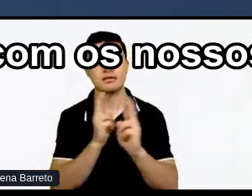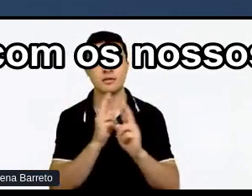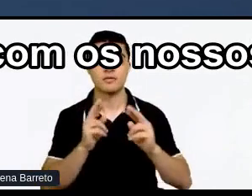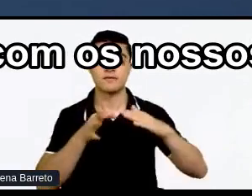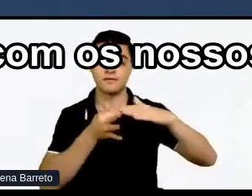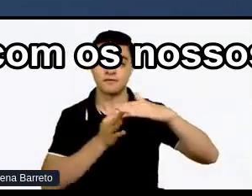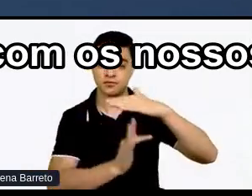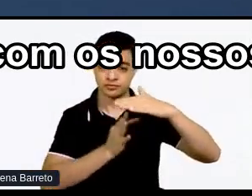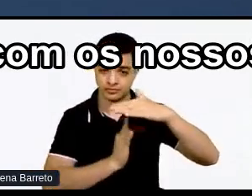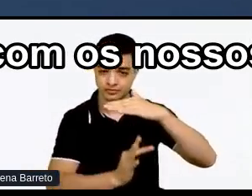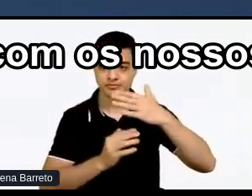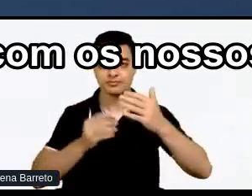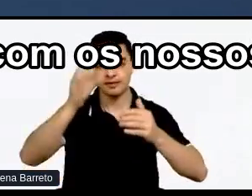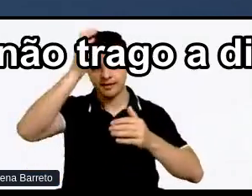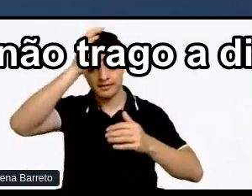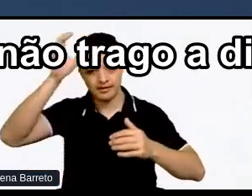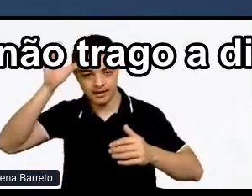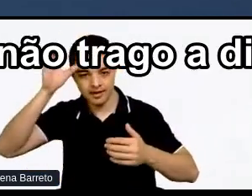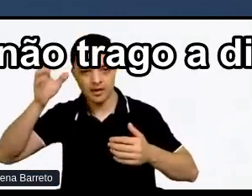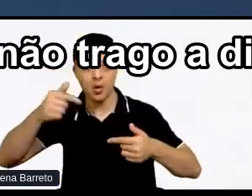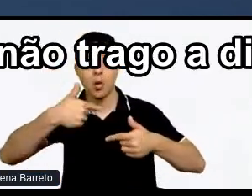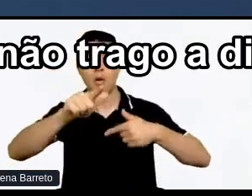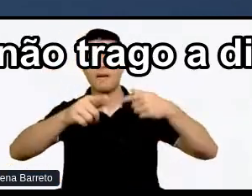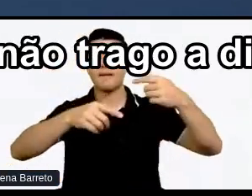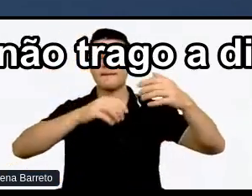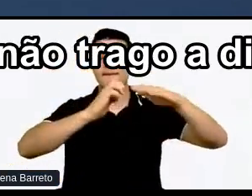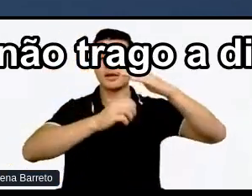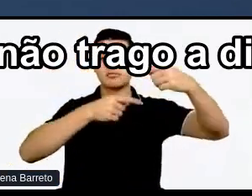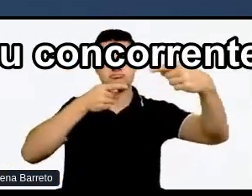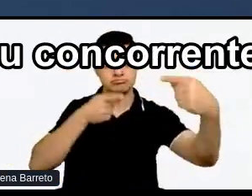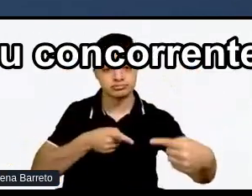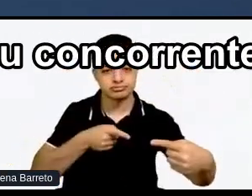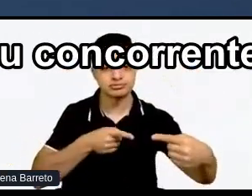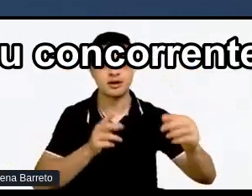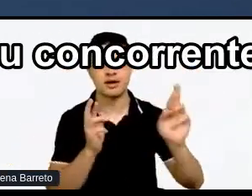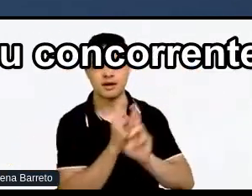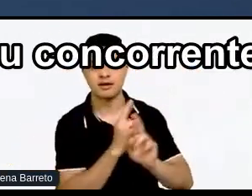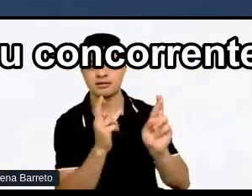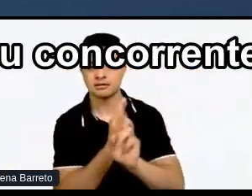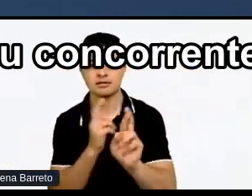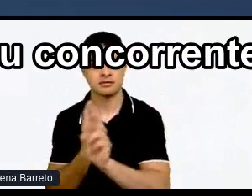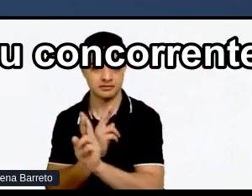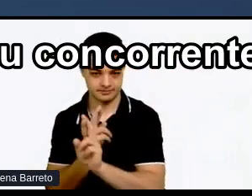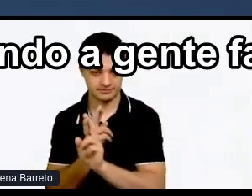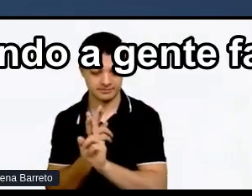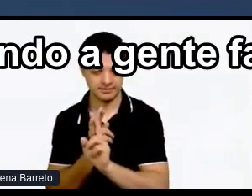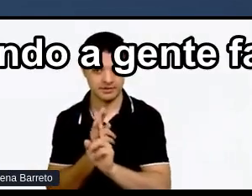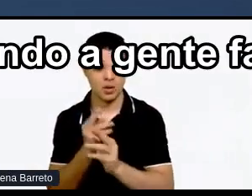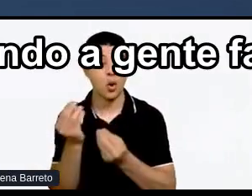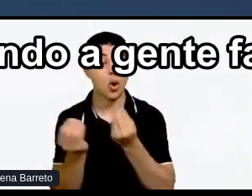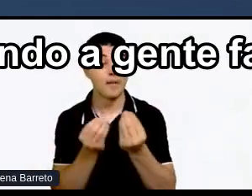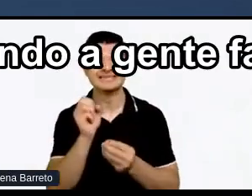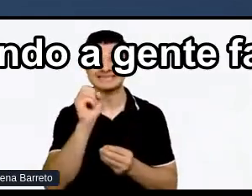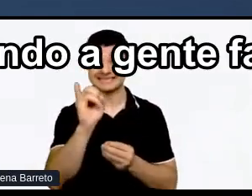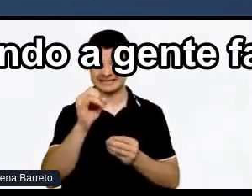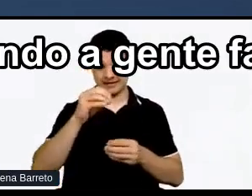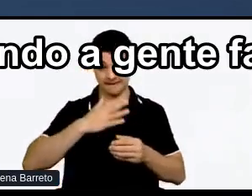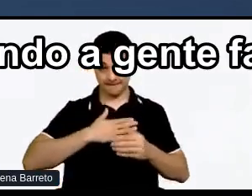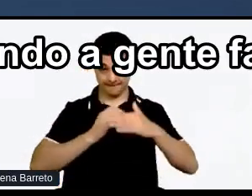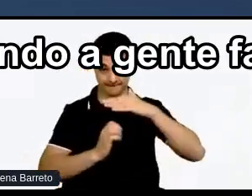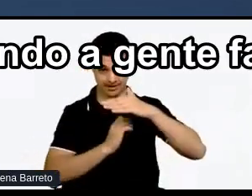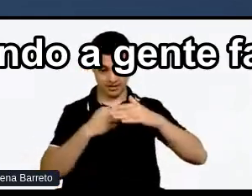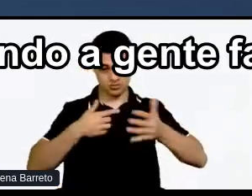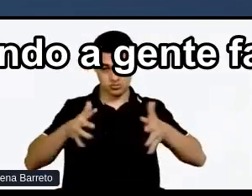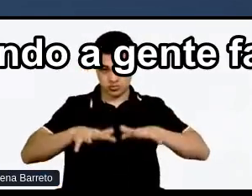com os nossos concorrentes. Se eu não trago a diversidade na prática, o meu concorrente ele vai trazer também. Né? Quando a gente fala